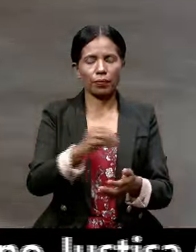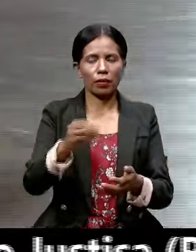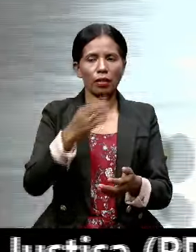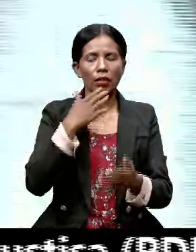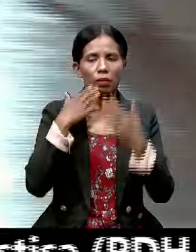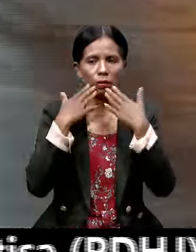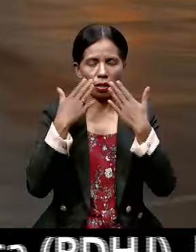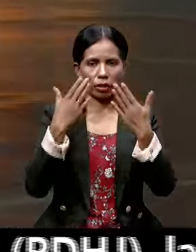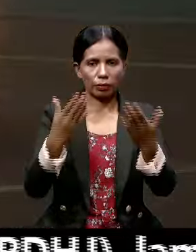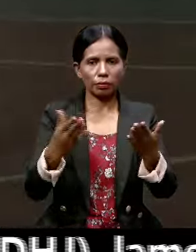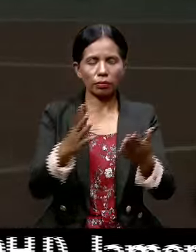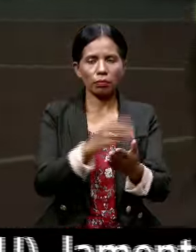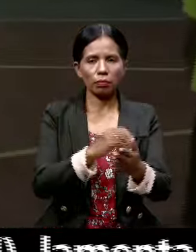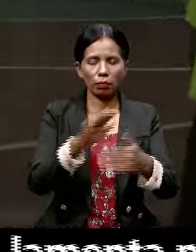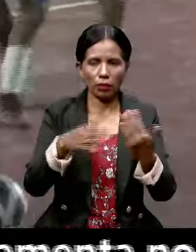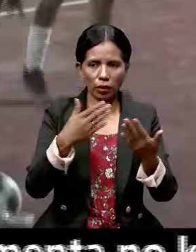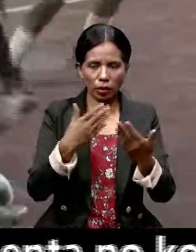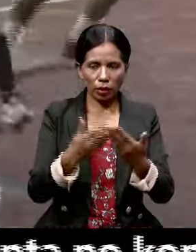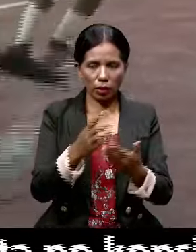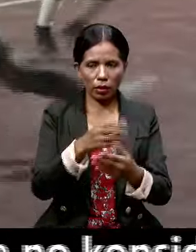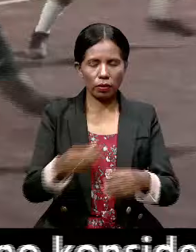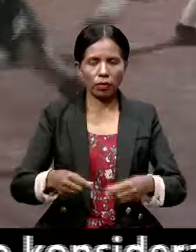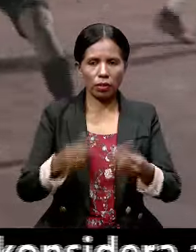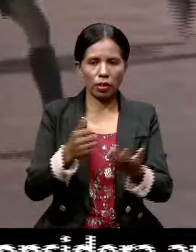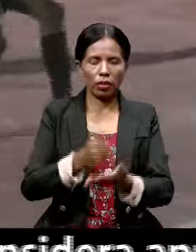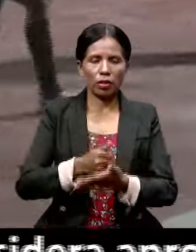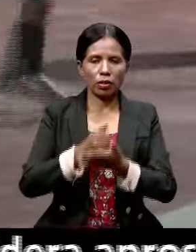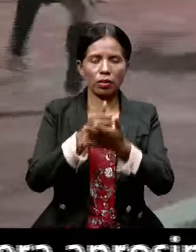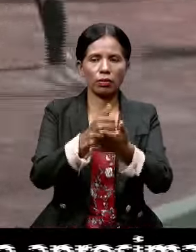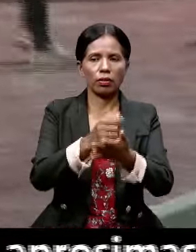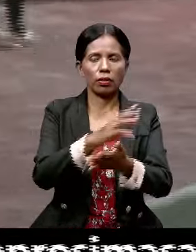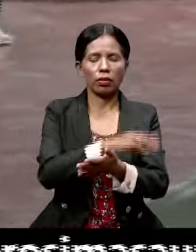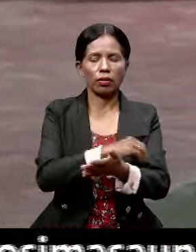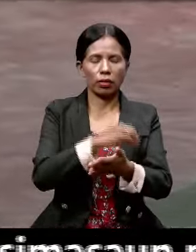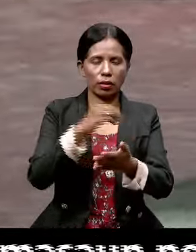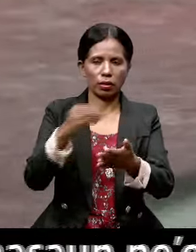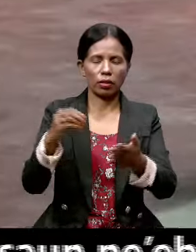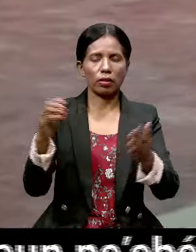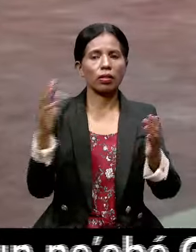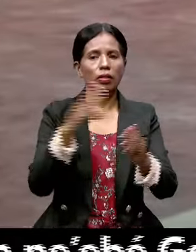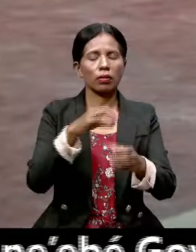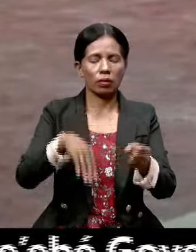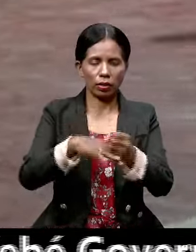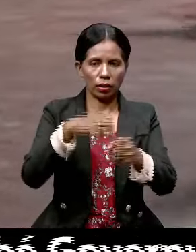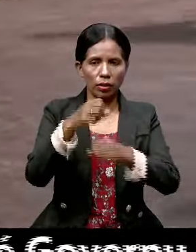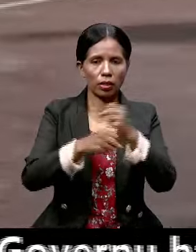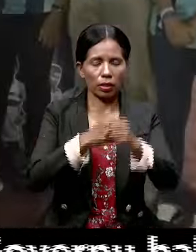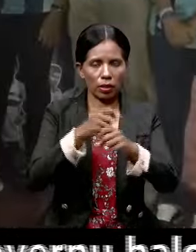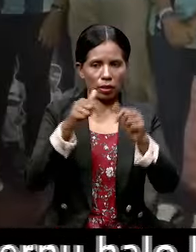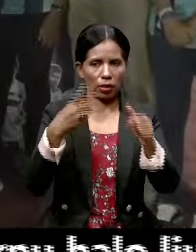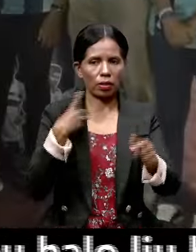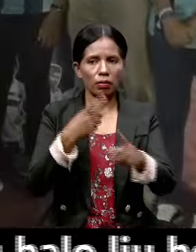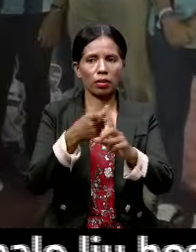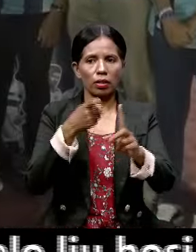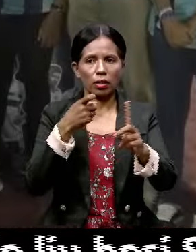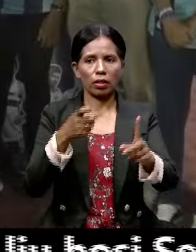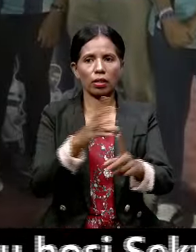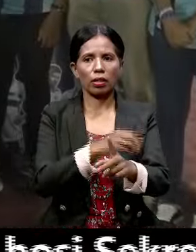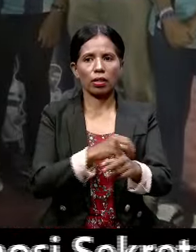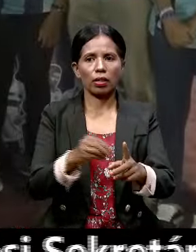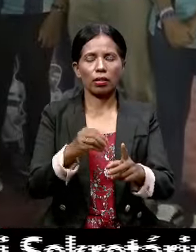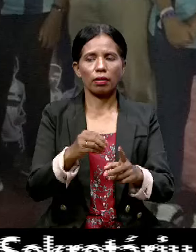agradece ba patrocinador Sira Nebemak Fona apoio ba evento jogo Alume Cup Tinané. Amigos, comissão organizadora